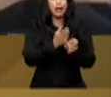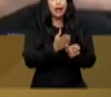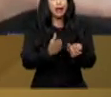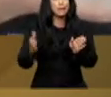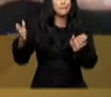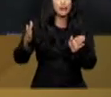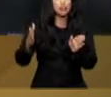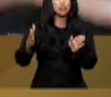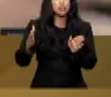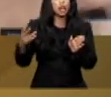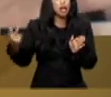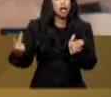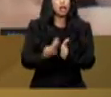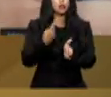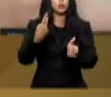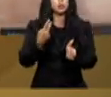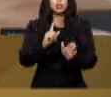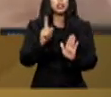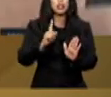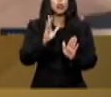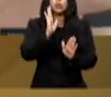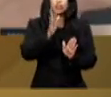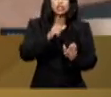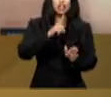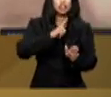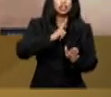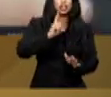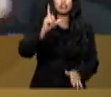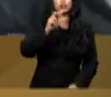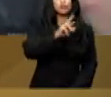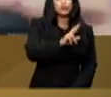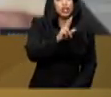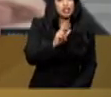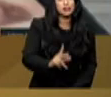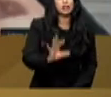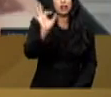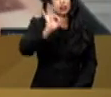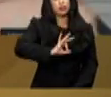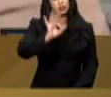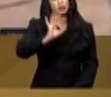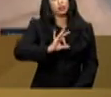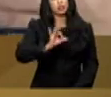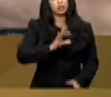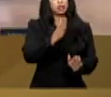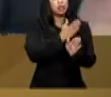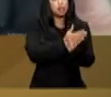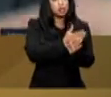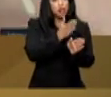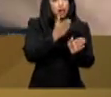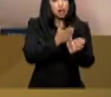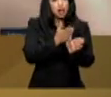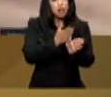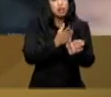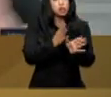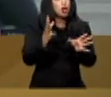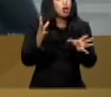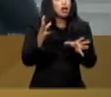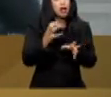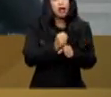pegou o sistema anterior que já aplicava o diferencial e ampliou com todas as características e toda a legislação